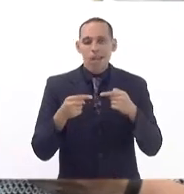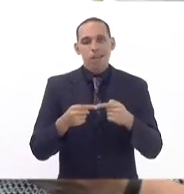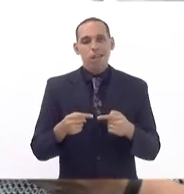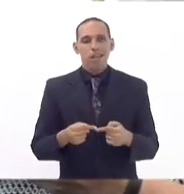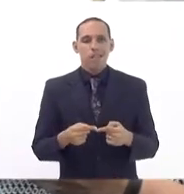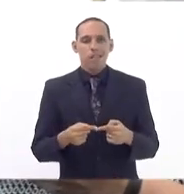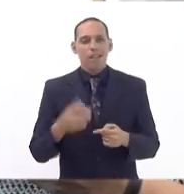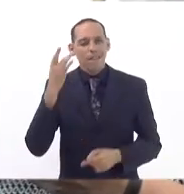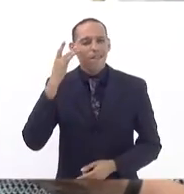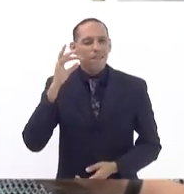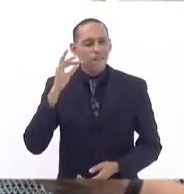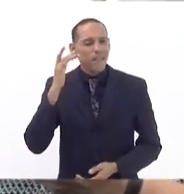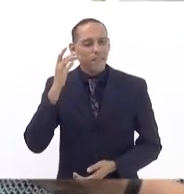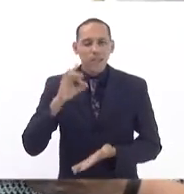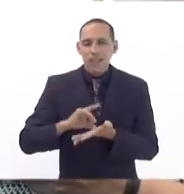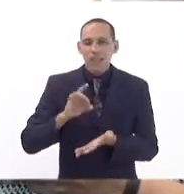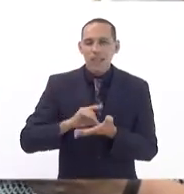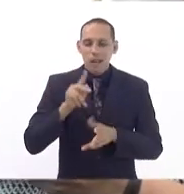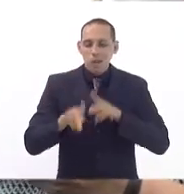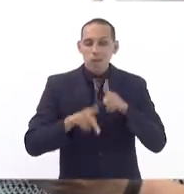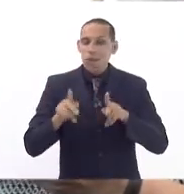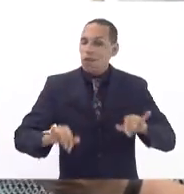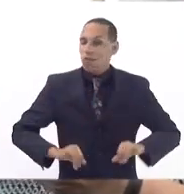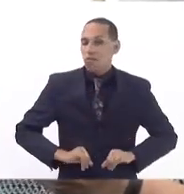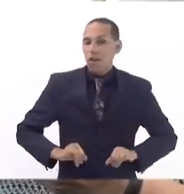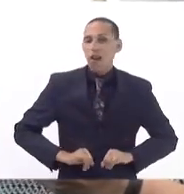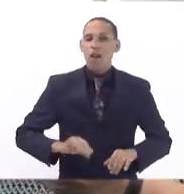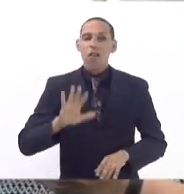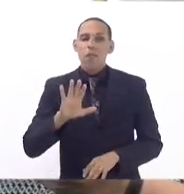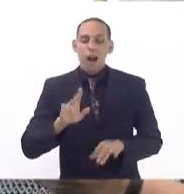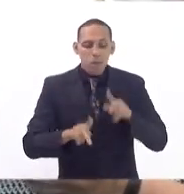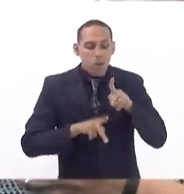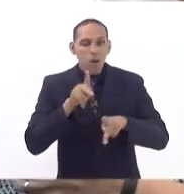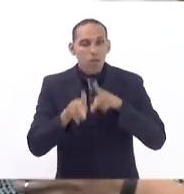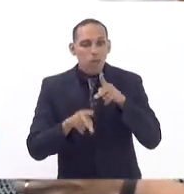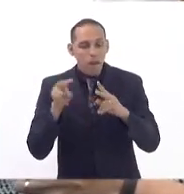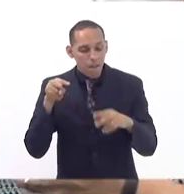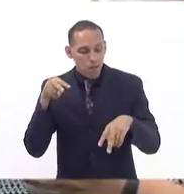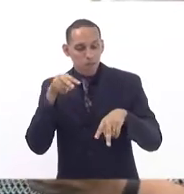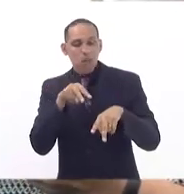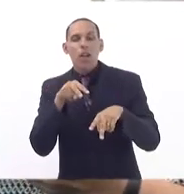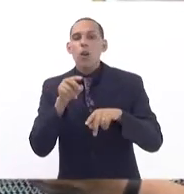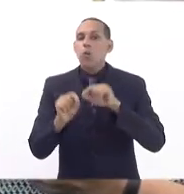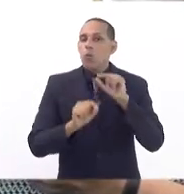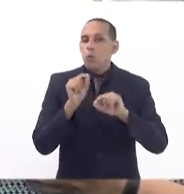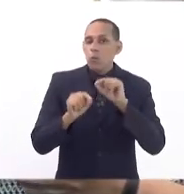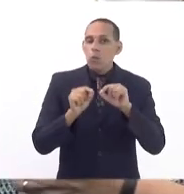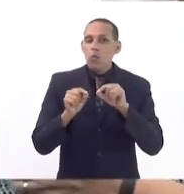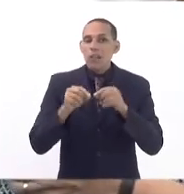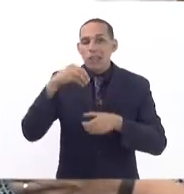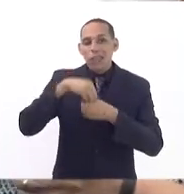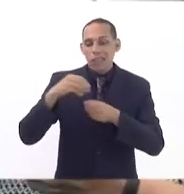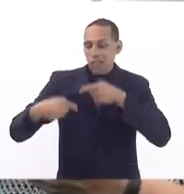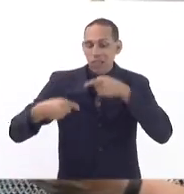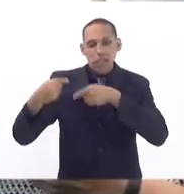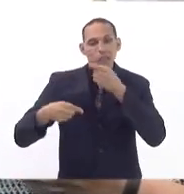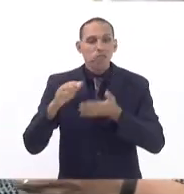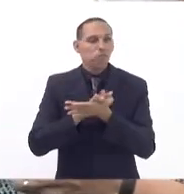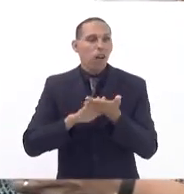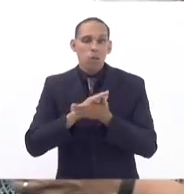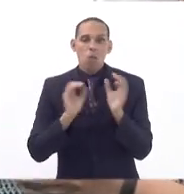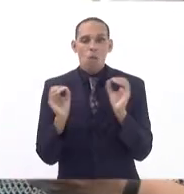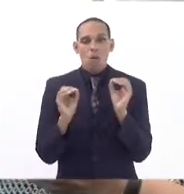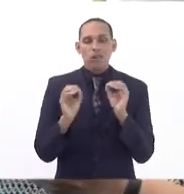na verdade a população ela é a mais impactado mas ela não tá sendo ela nunca é vista dentro dos debates são colocados então a gente